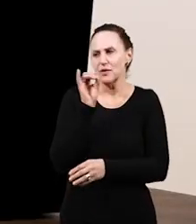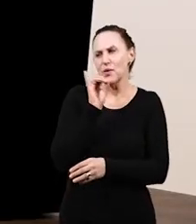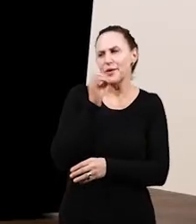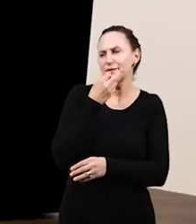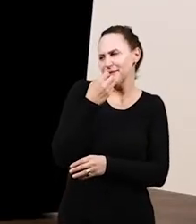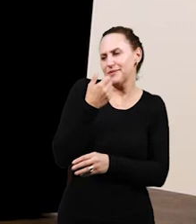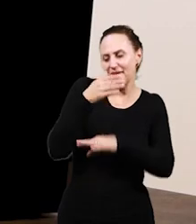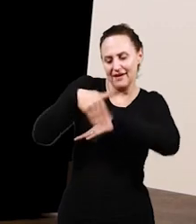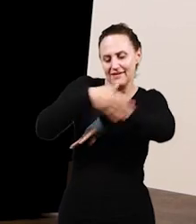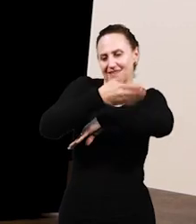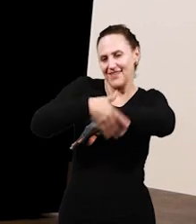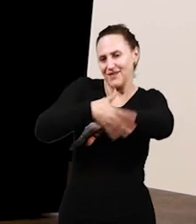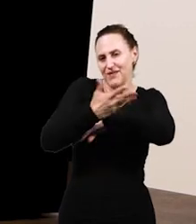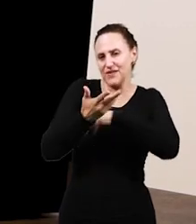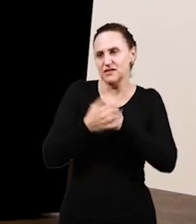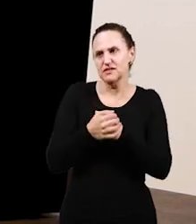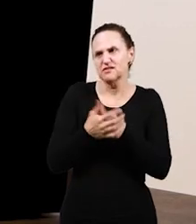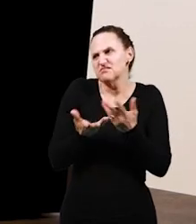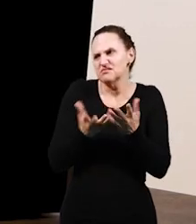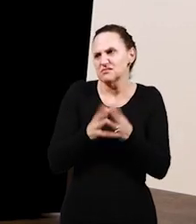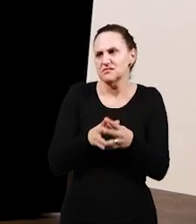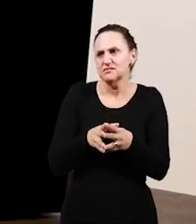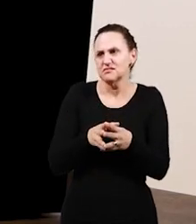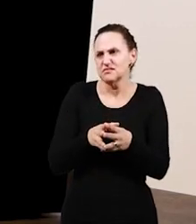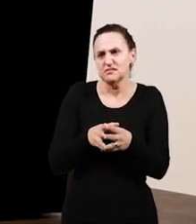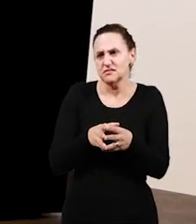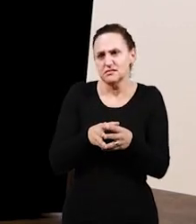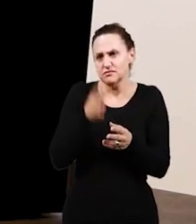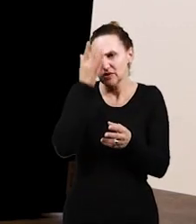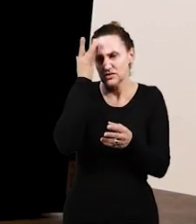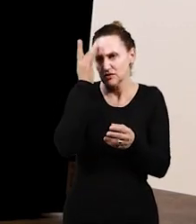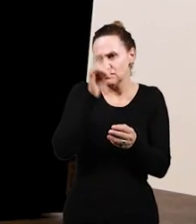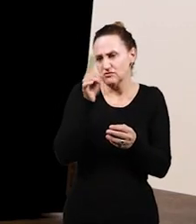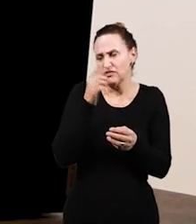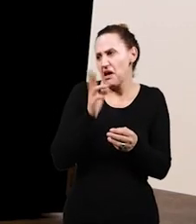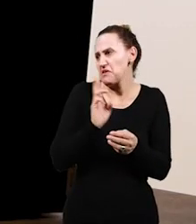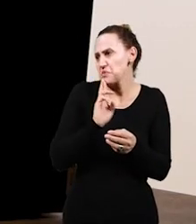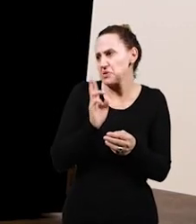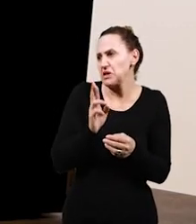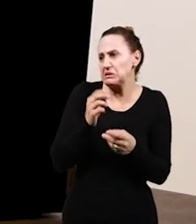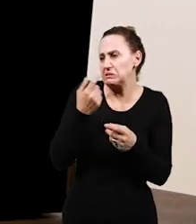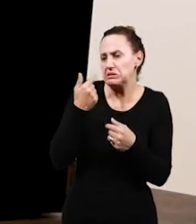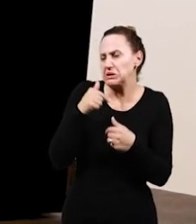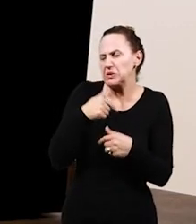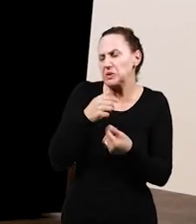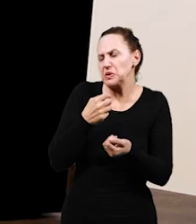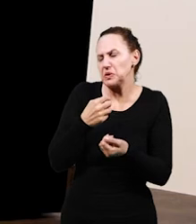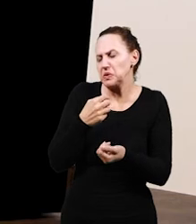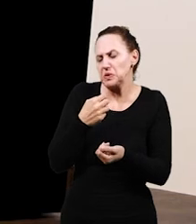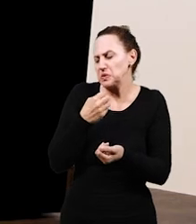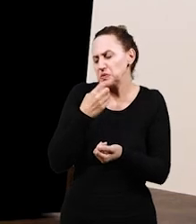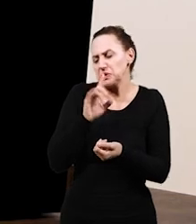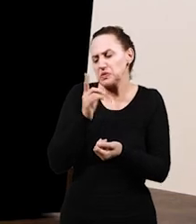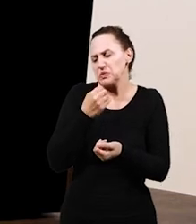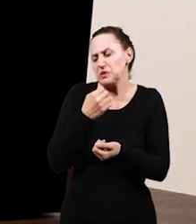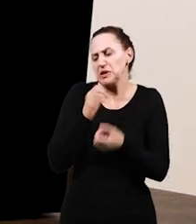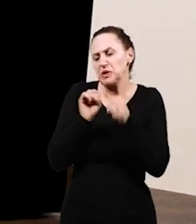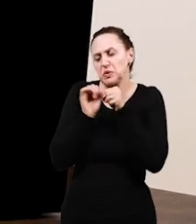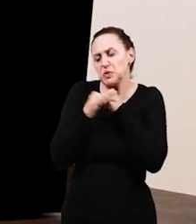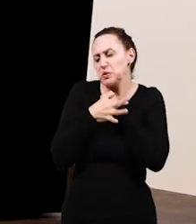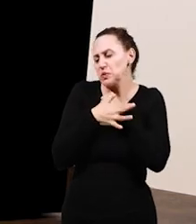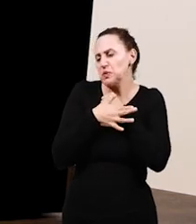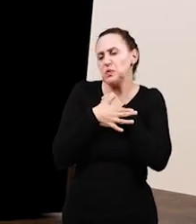18 tudo bem mas na verdade ou tudo bem não é a pessoa não vai responder ainda não não tá tudo bem Eu tô peguei com